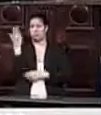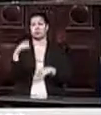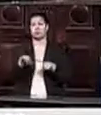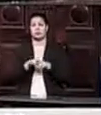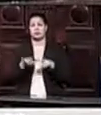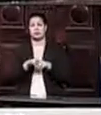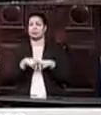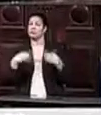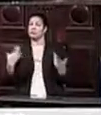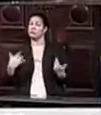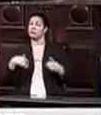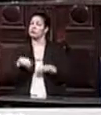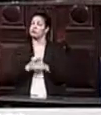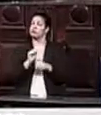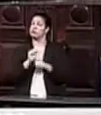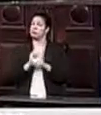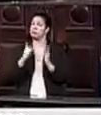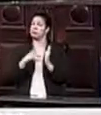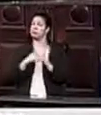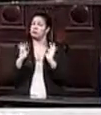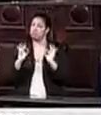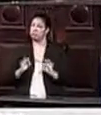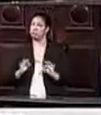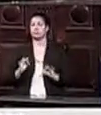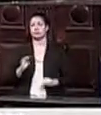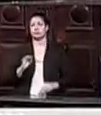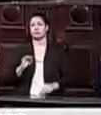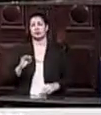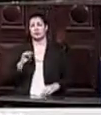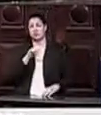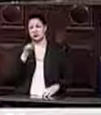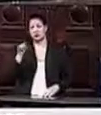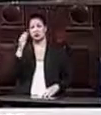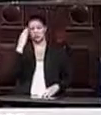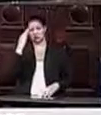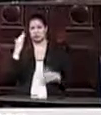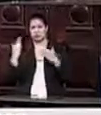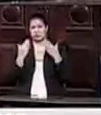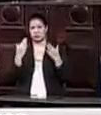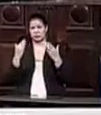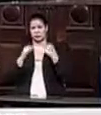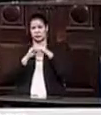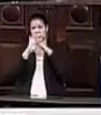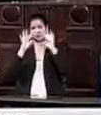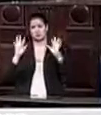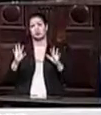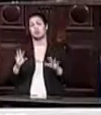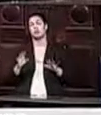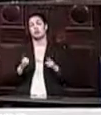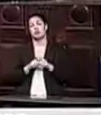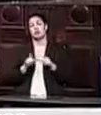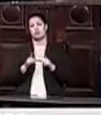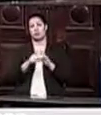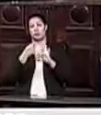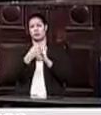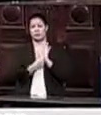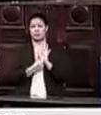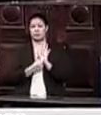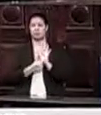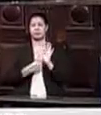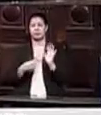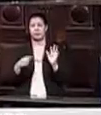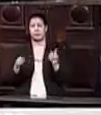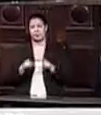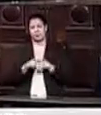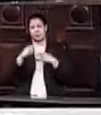gente espera verdadeiramente que haja a compreensão efetiva desse texto. Eu quero agradecer